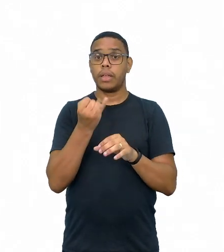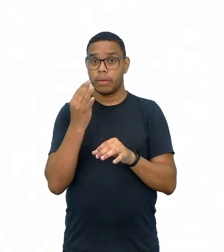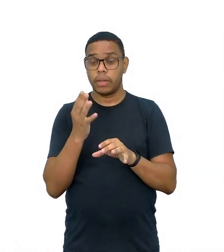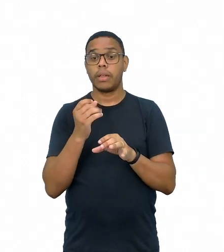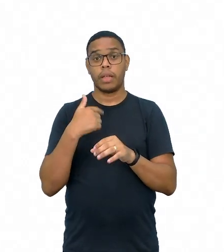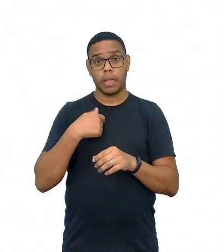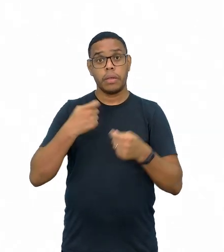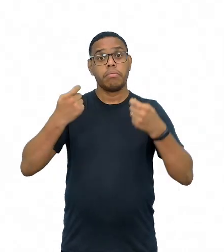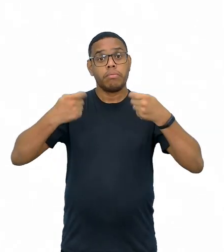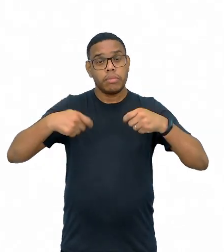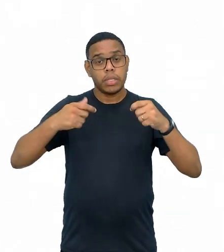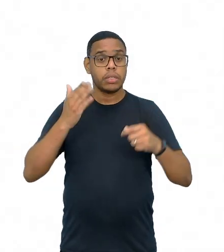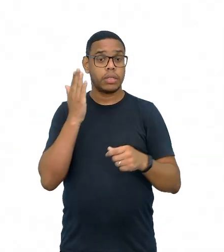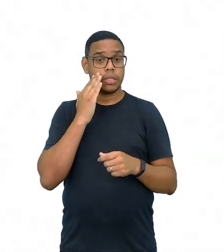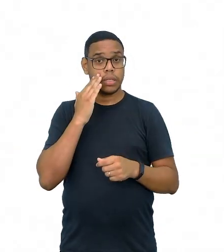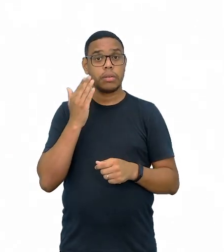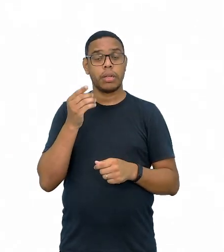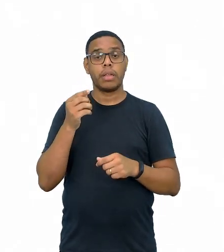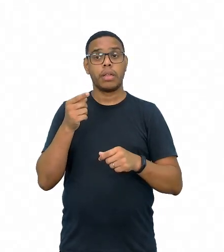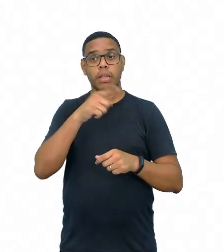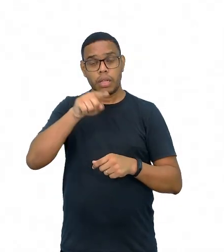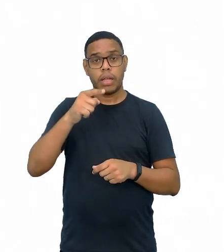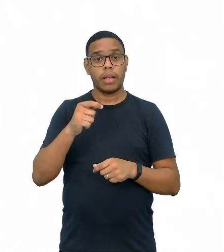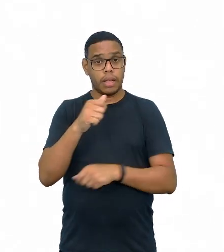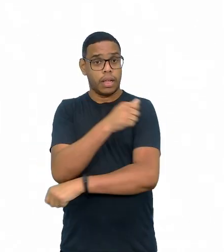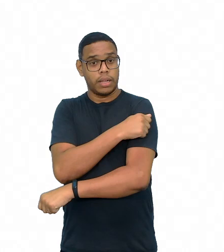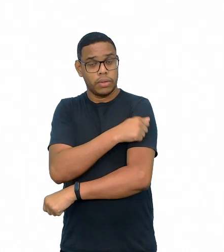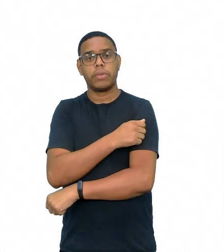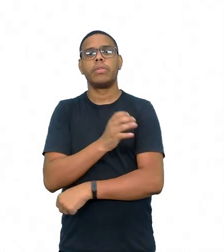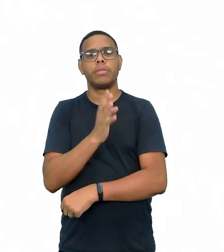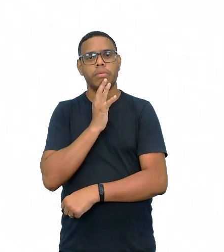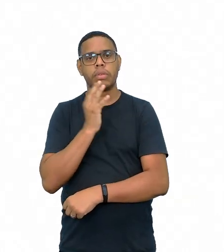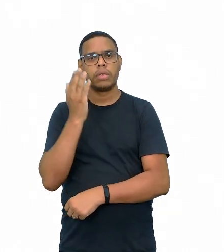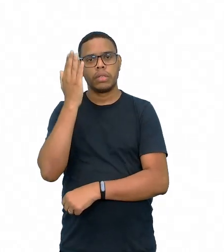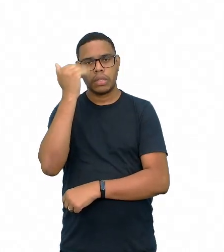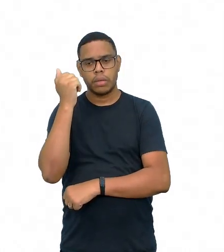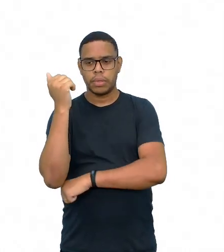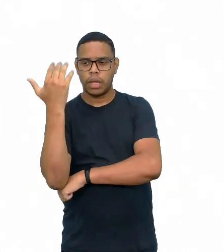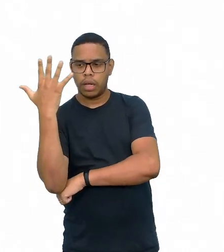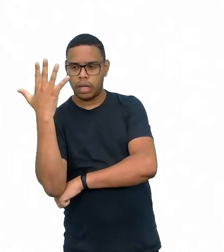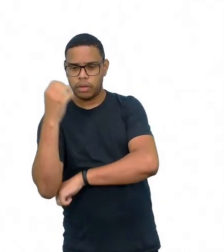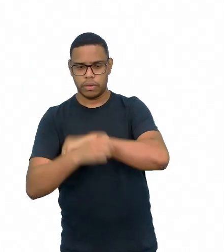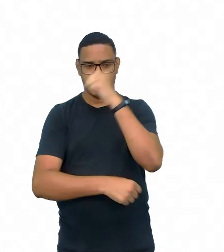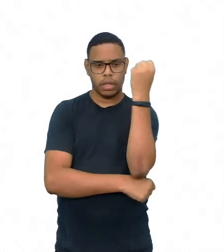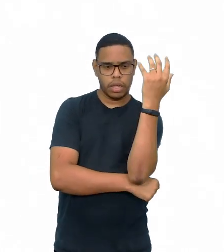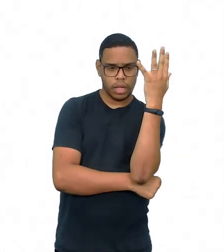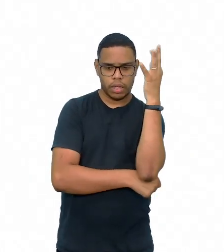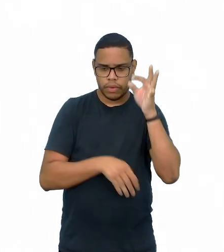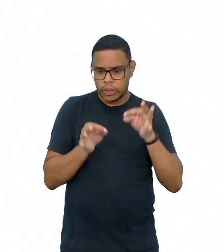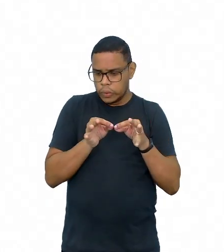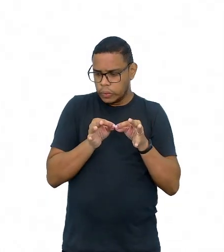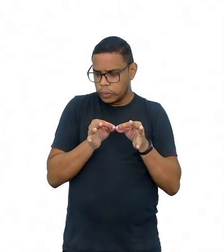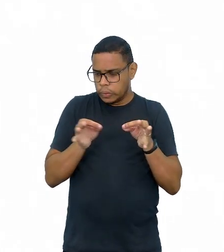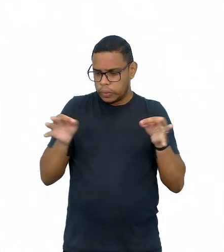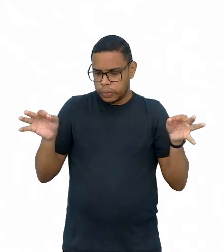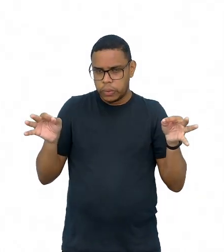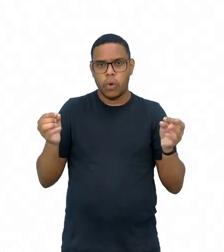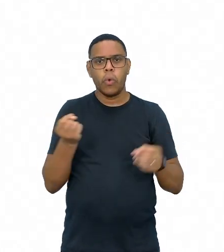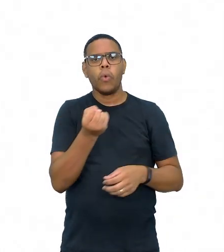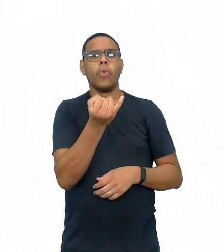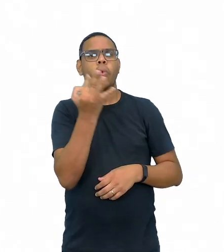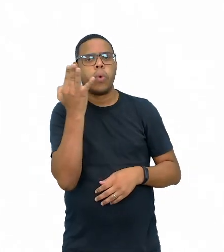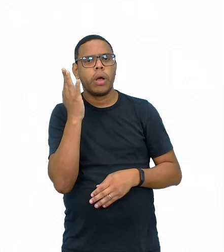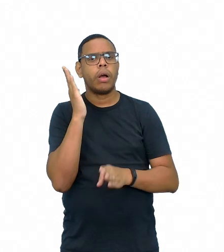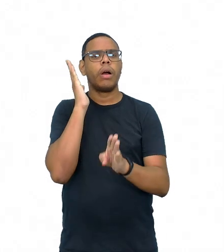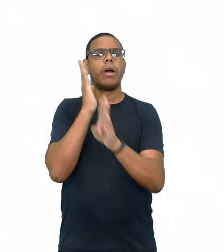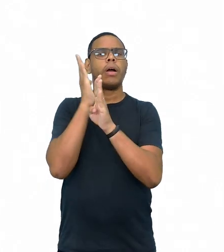e eu preciso que o meu aluno conheça, né, aplique aqui a lei do seno para